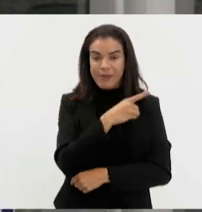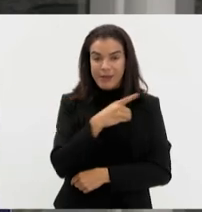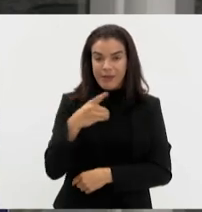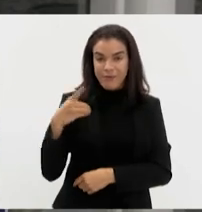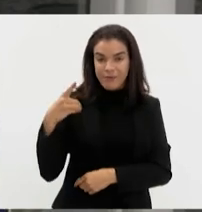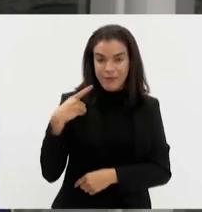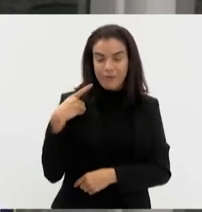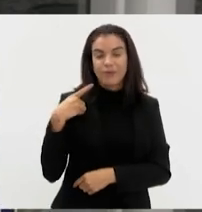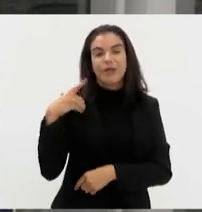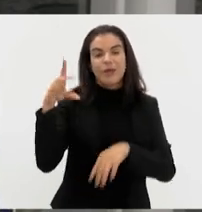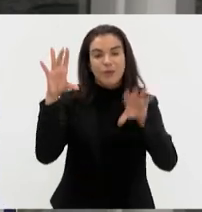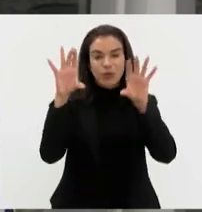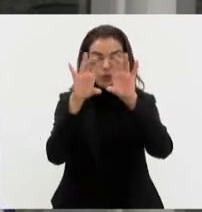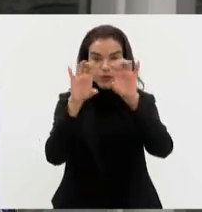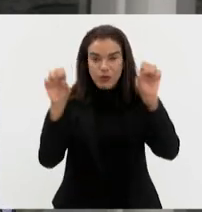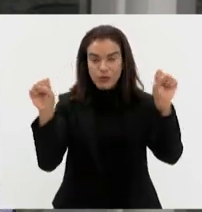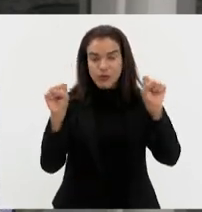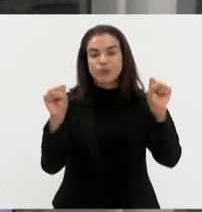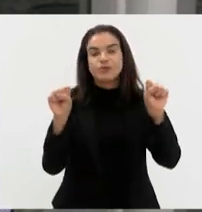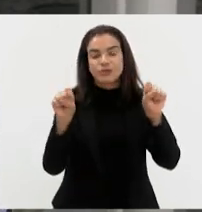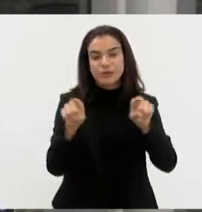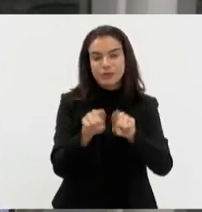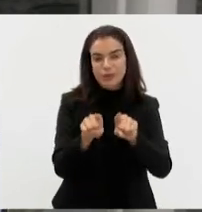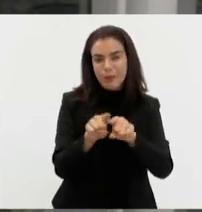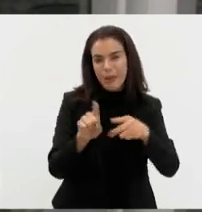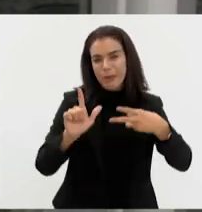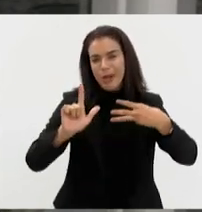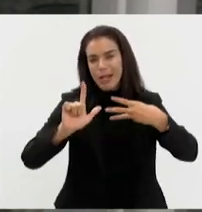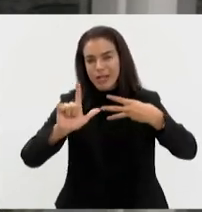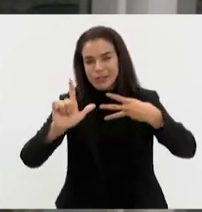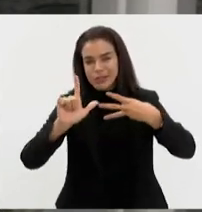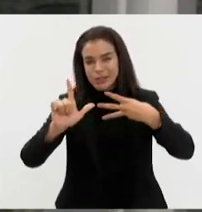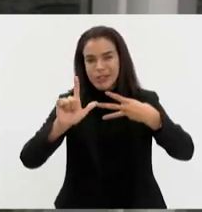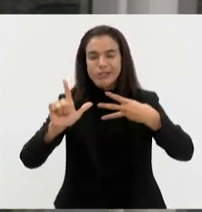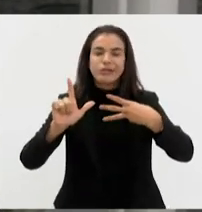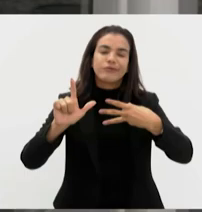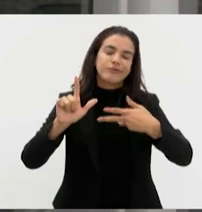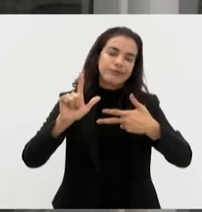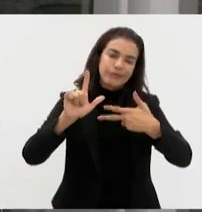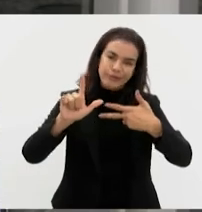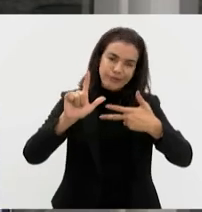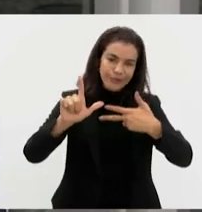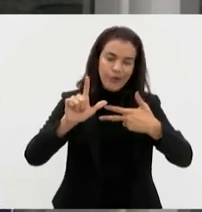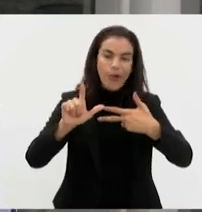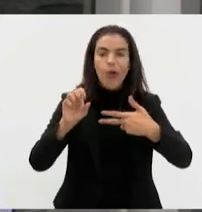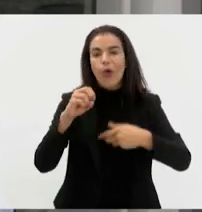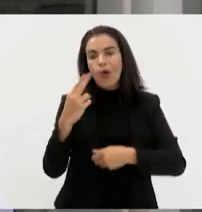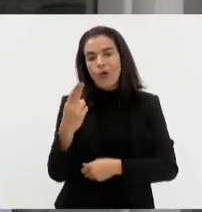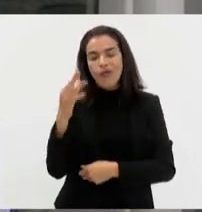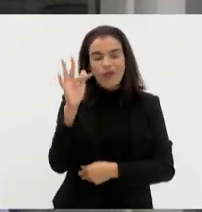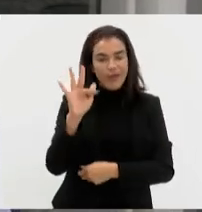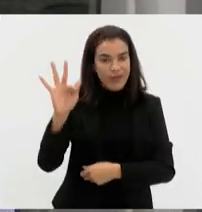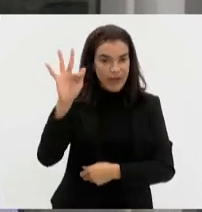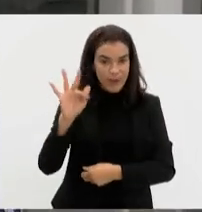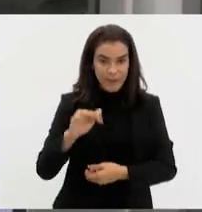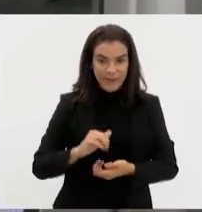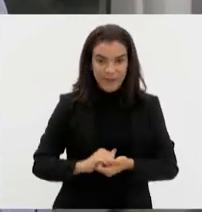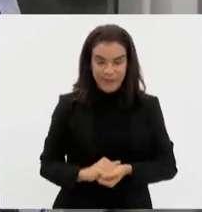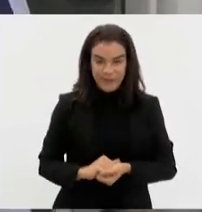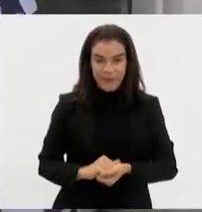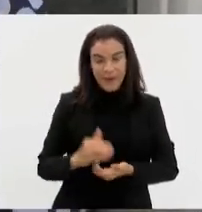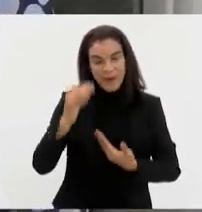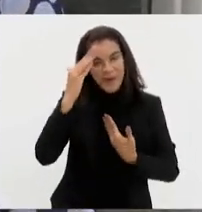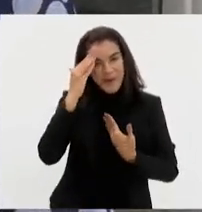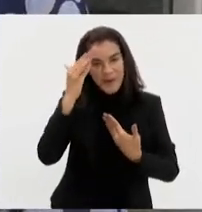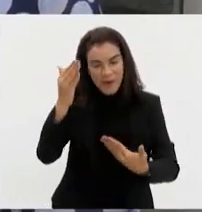Pública, o Poder Judiciário e os órgãos do Legislativo, seja o estadual ou o federal, como eu já aqui citei. Muito